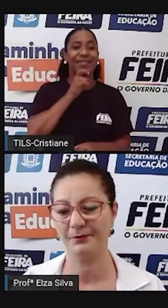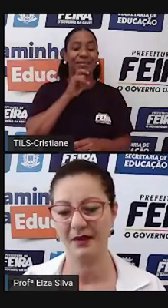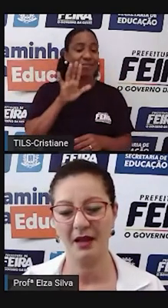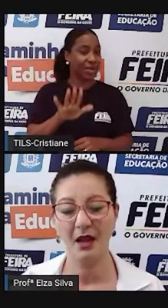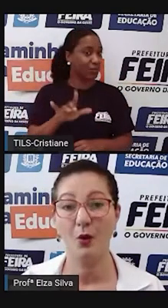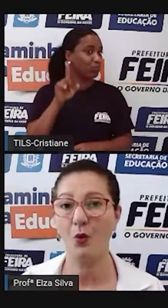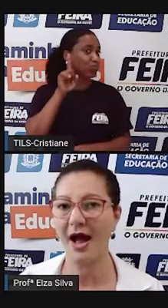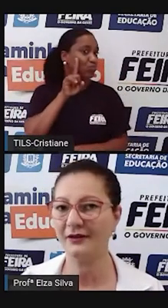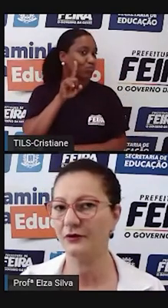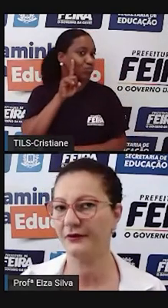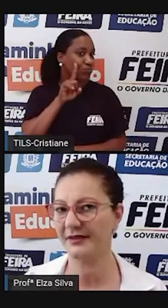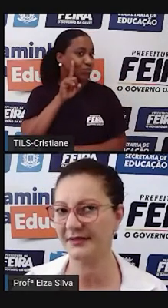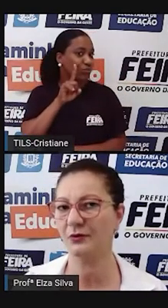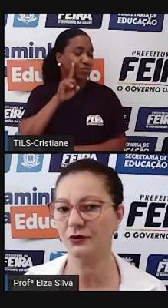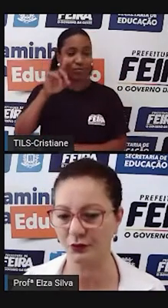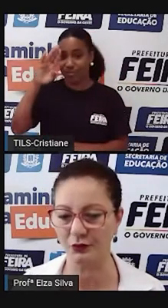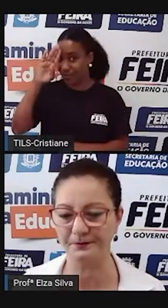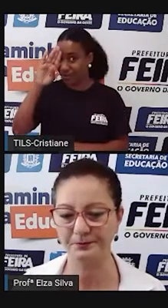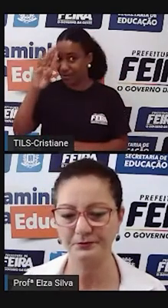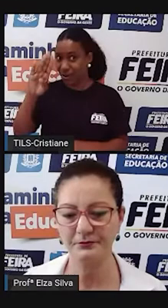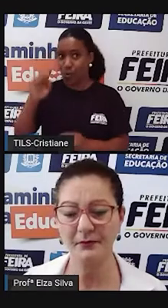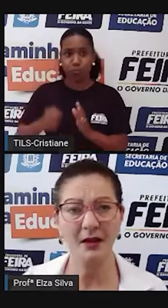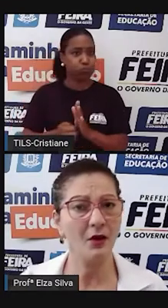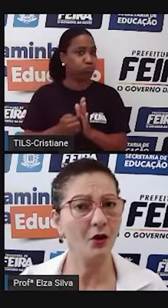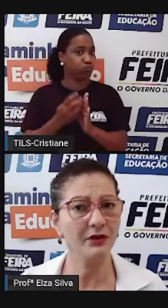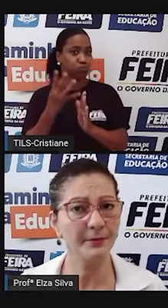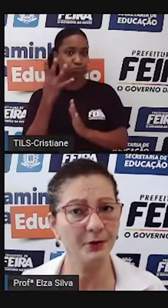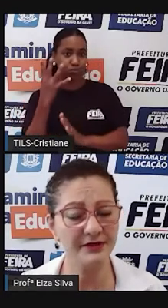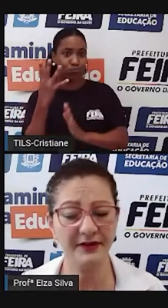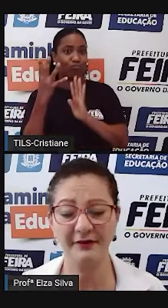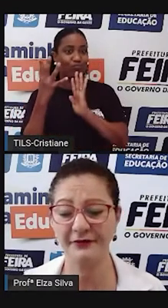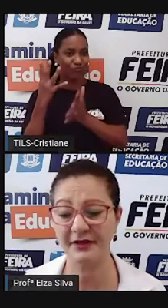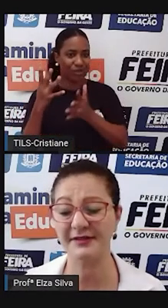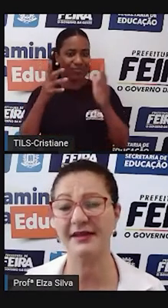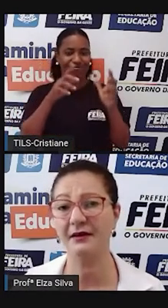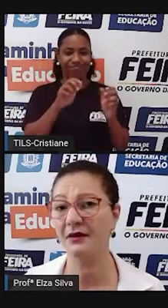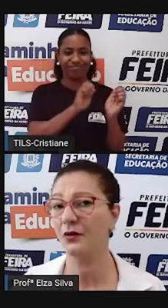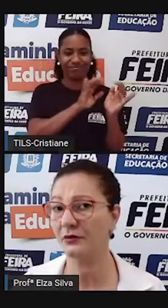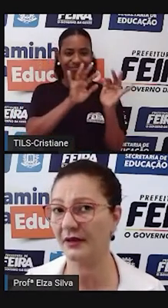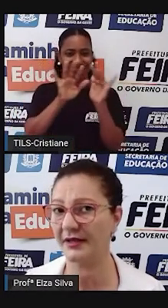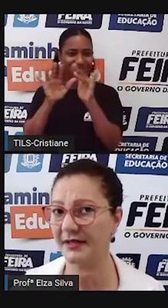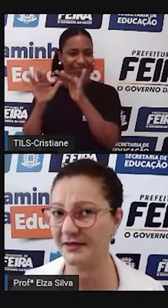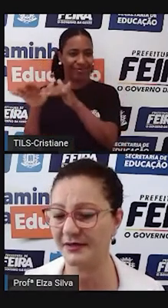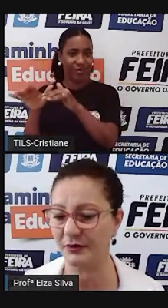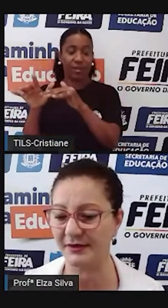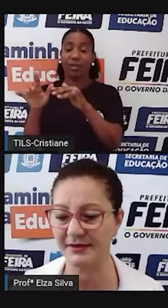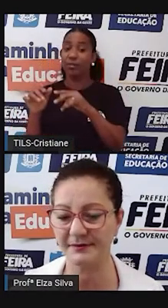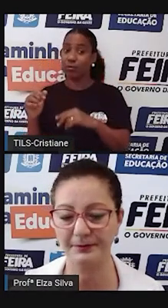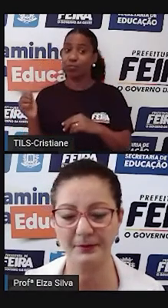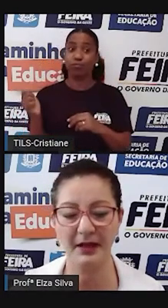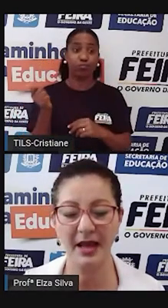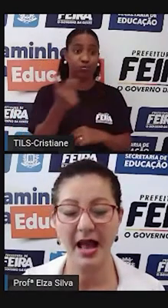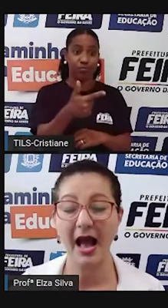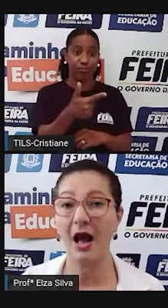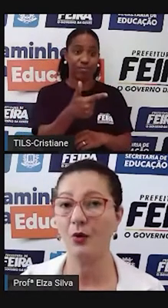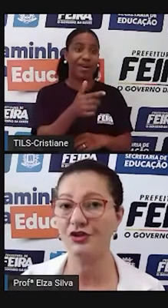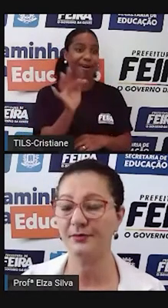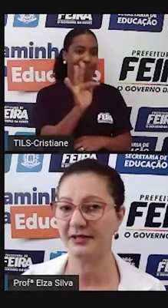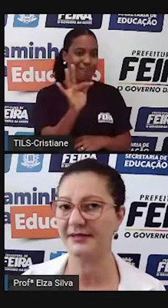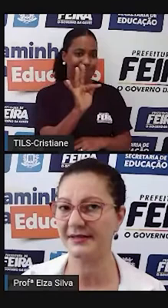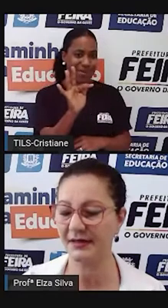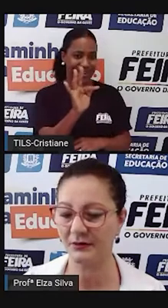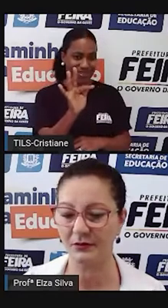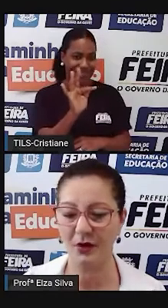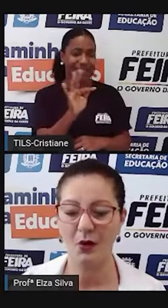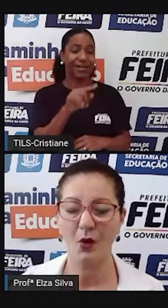Jogos, 4 vezes ao todo. Logo depois vem a França, com 3 edições. A